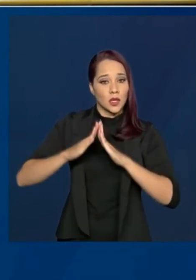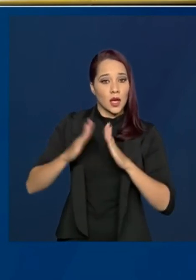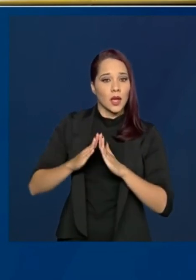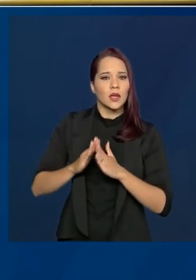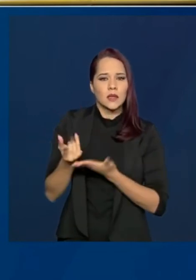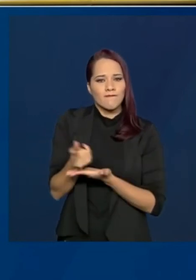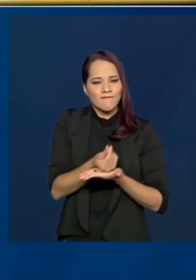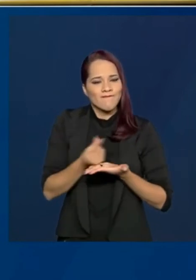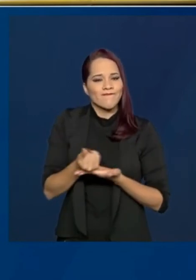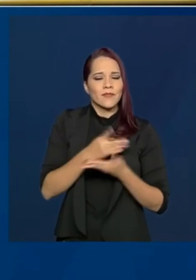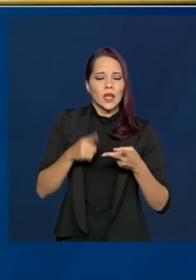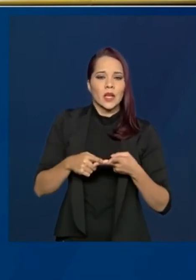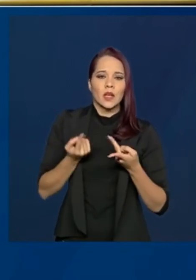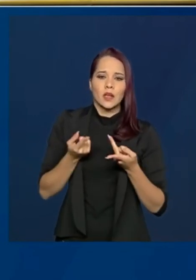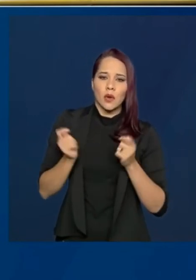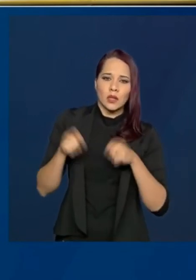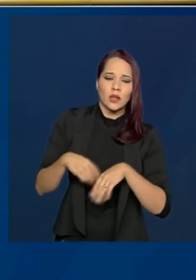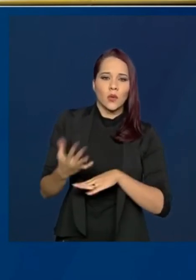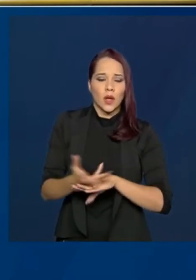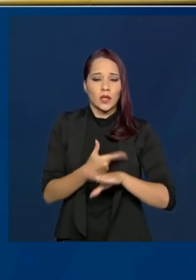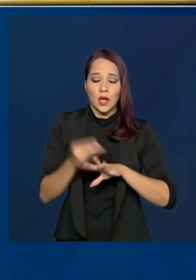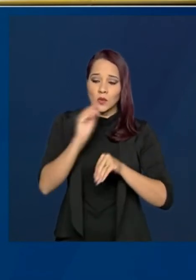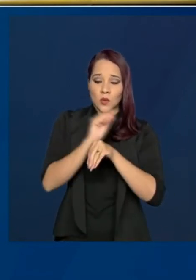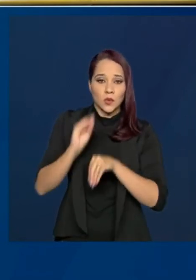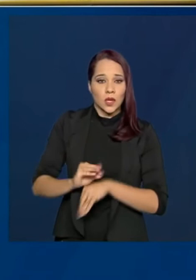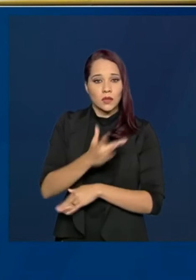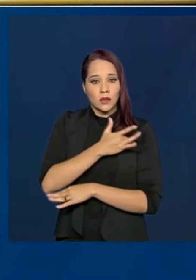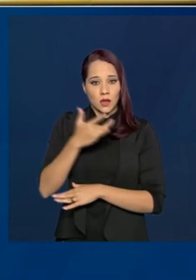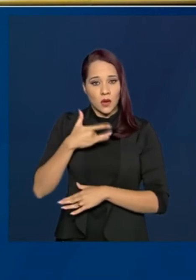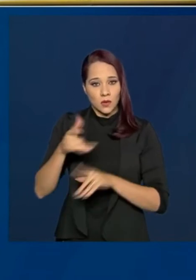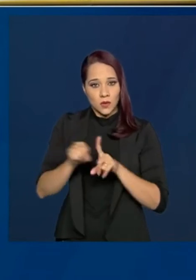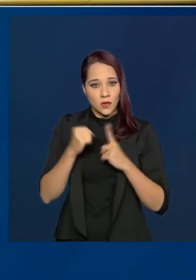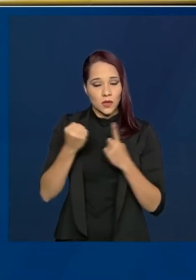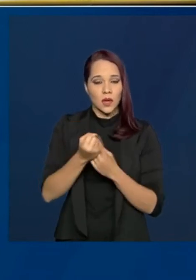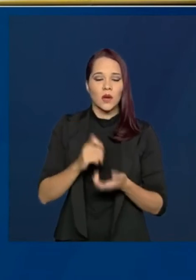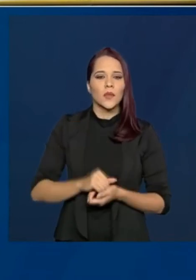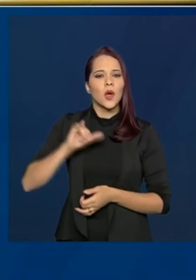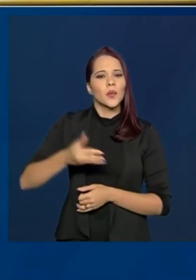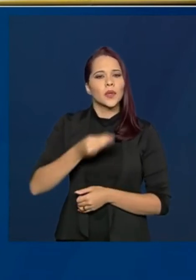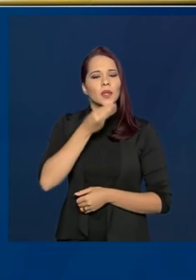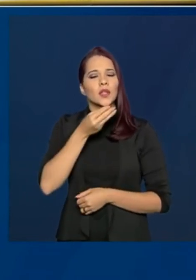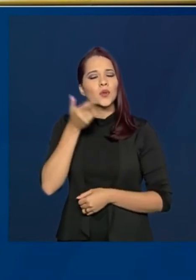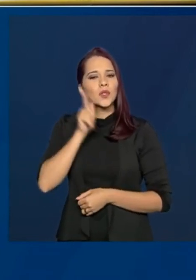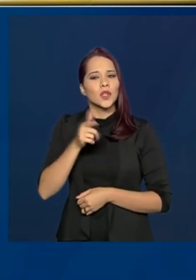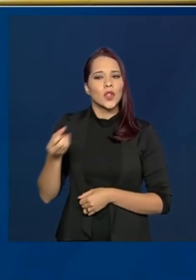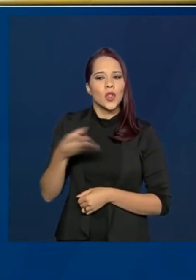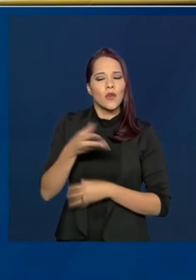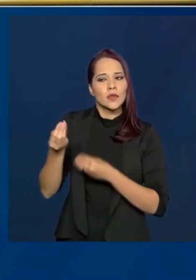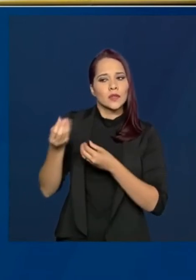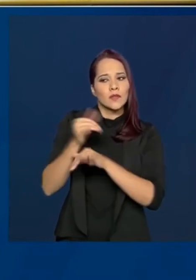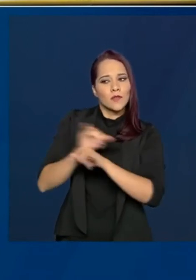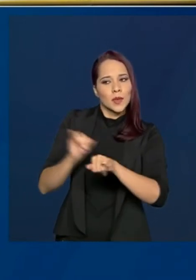recursos financeiros, disponibilidade e qualidade dos cuidados de saúde e sociais, oportunidade de adquirir novas